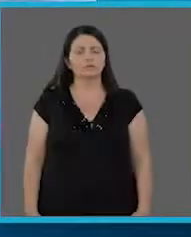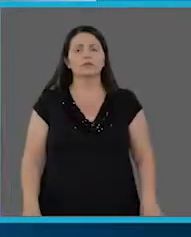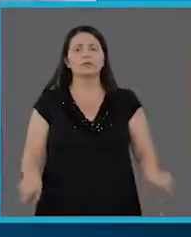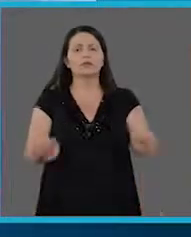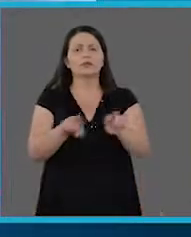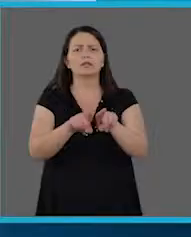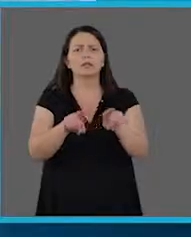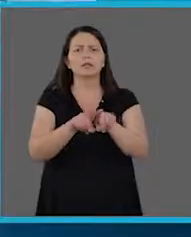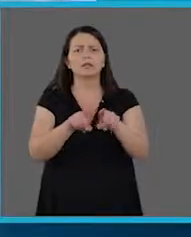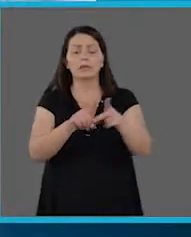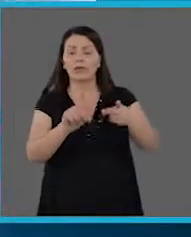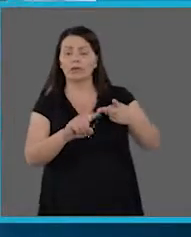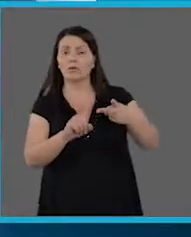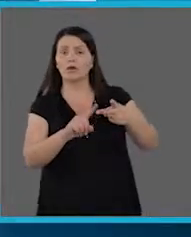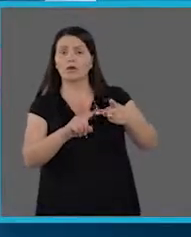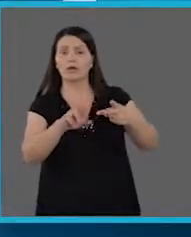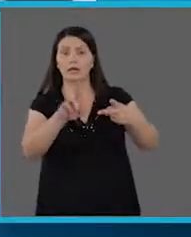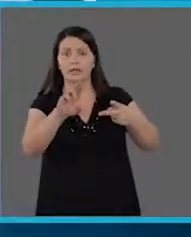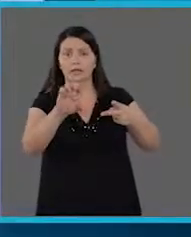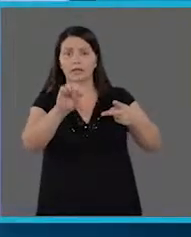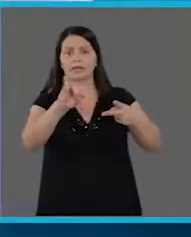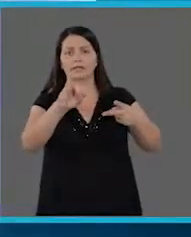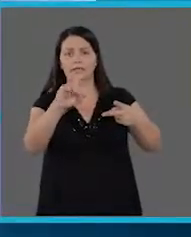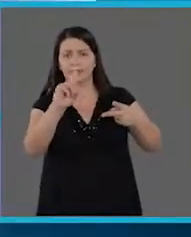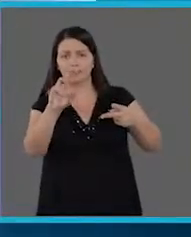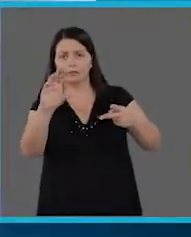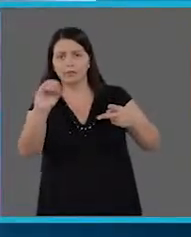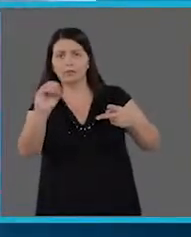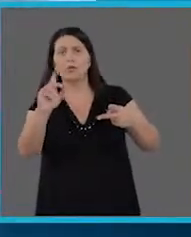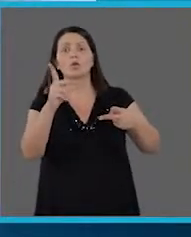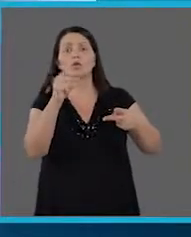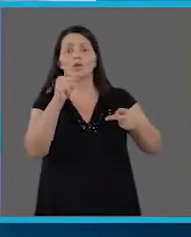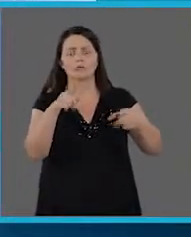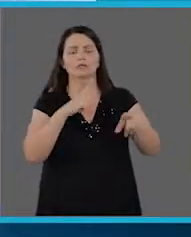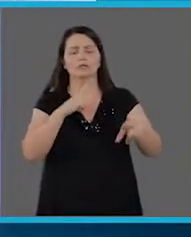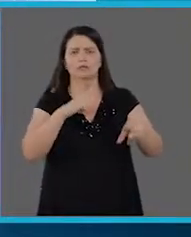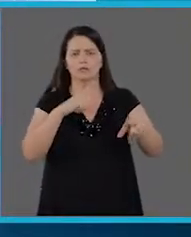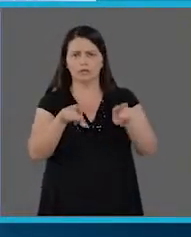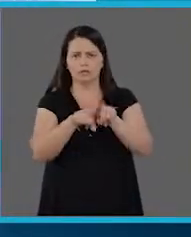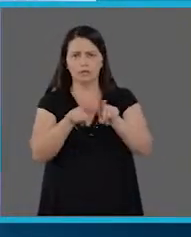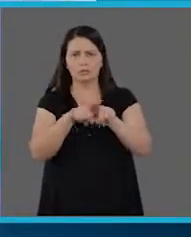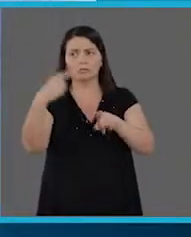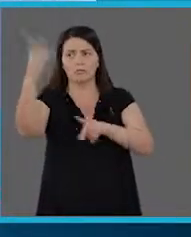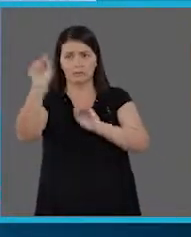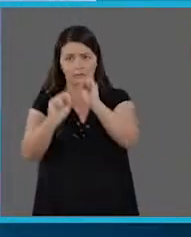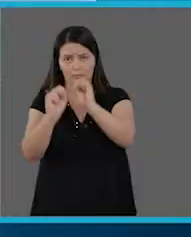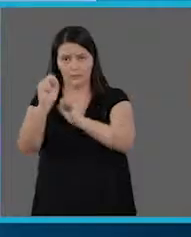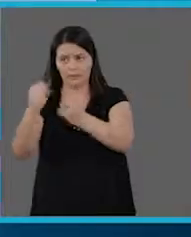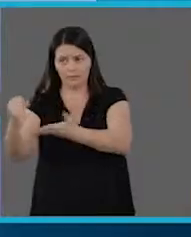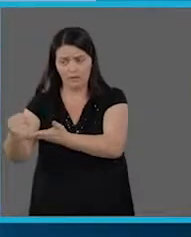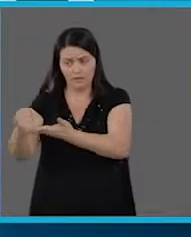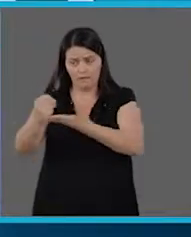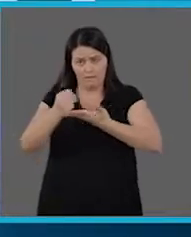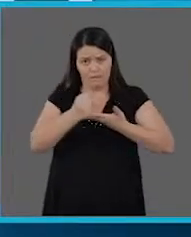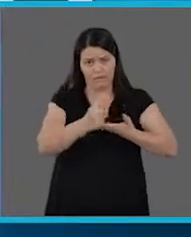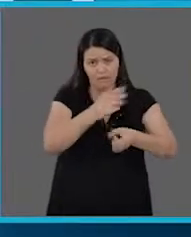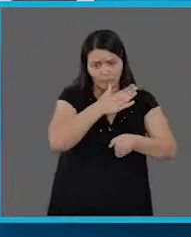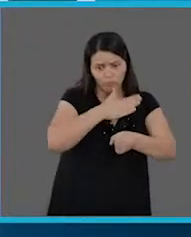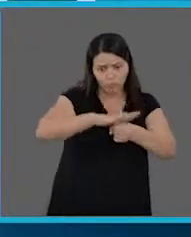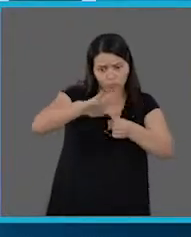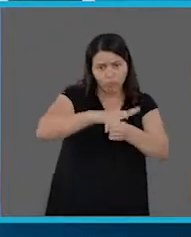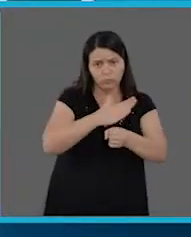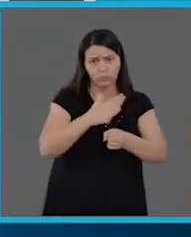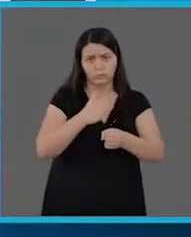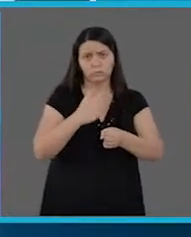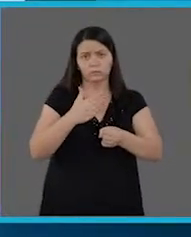A parte do resíduo líquido, nós temos o cargo coletivo, então vem uma empresa, conforme a minha caixa está cheia, que